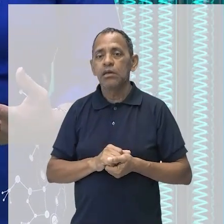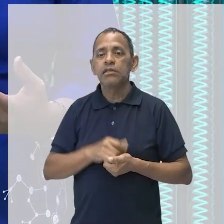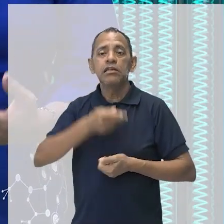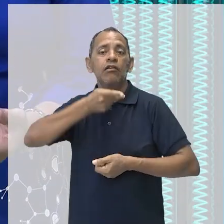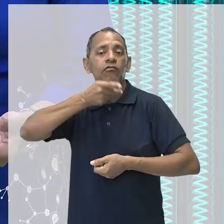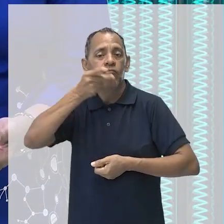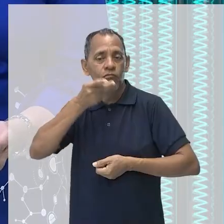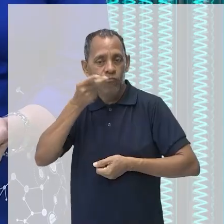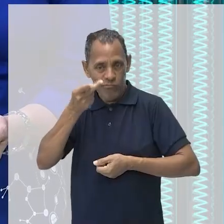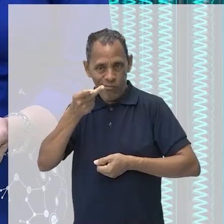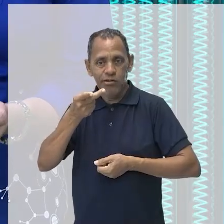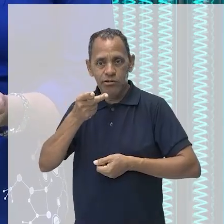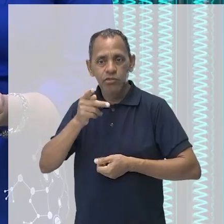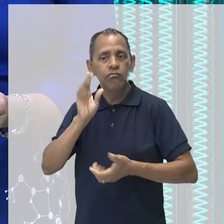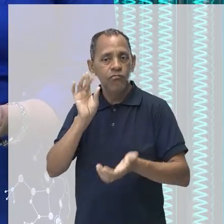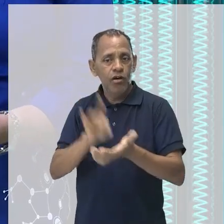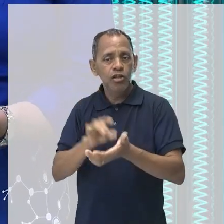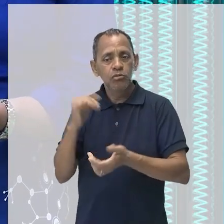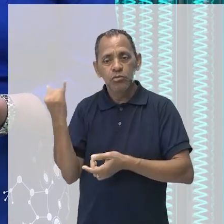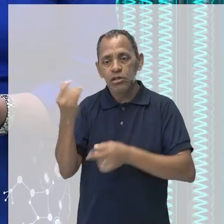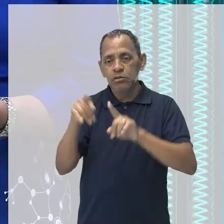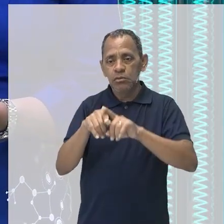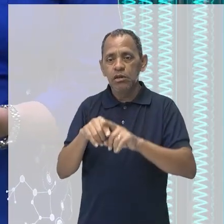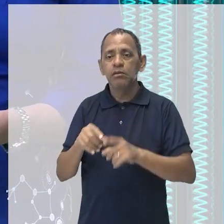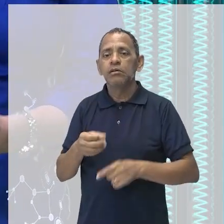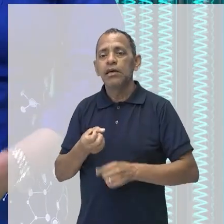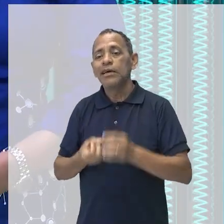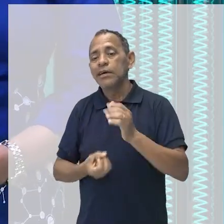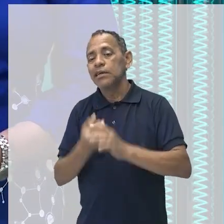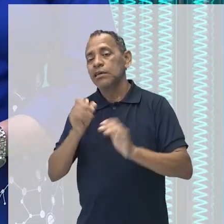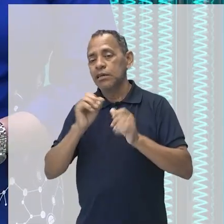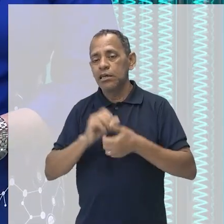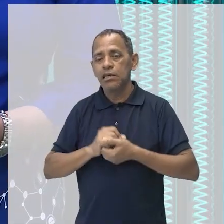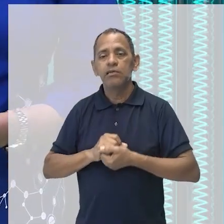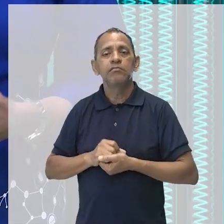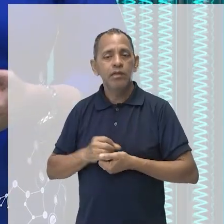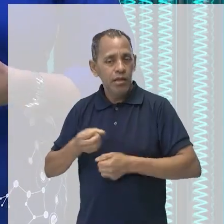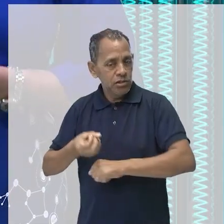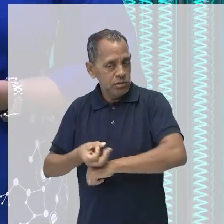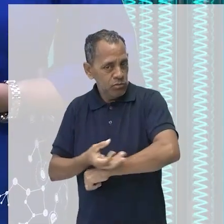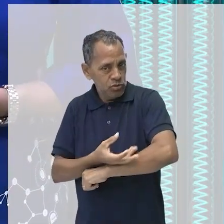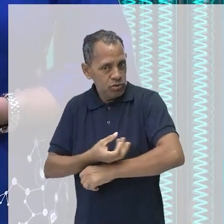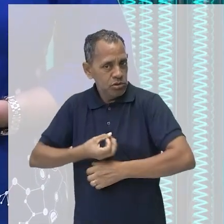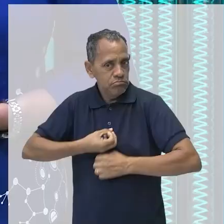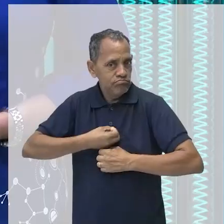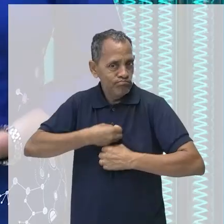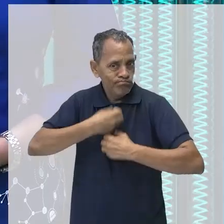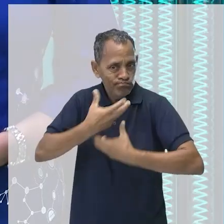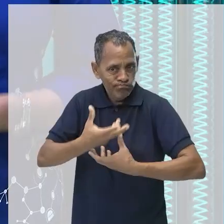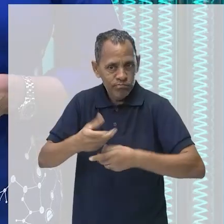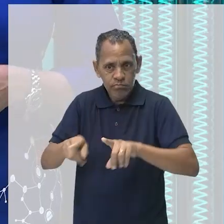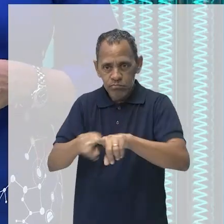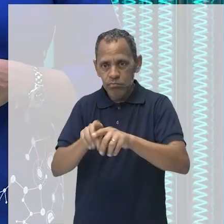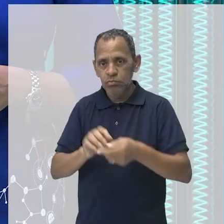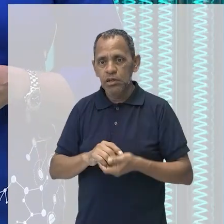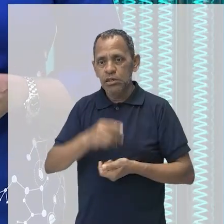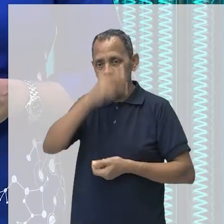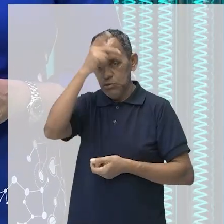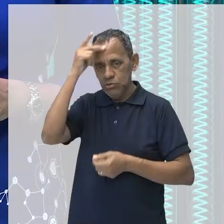voz também é muito importante para que ele crie também essas emoções no espectador. Então, existem também